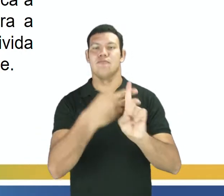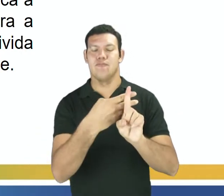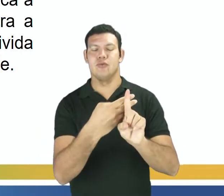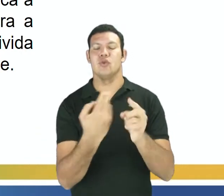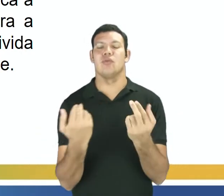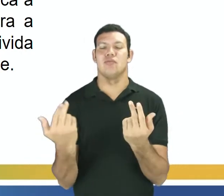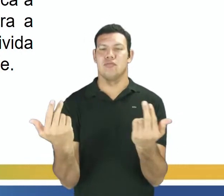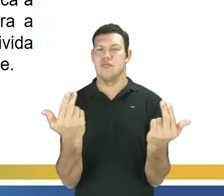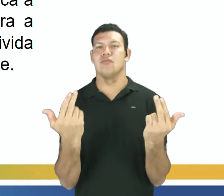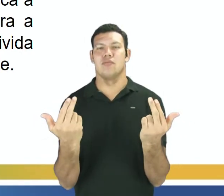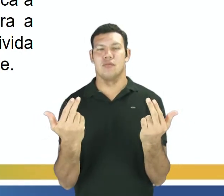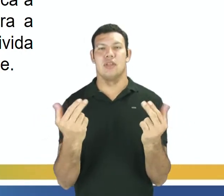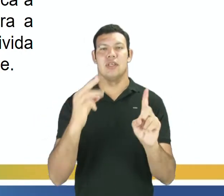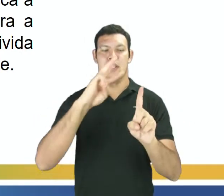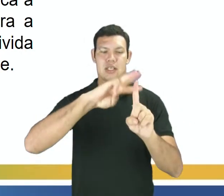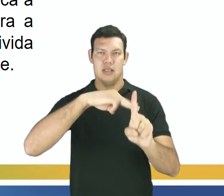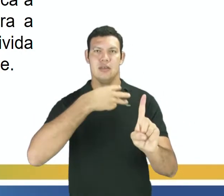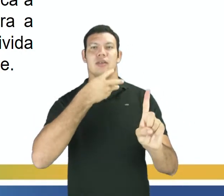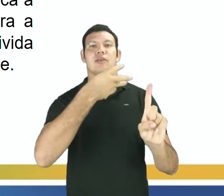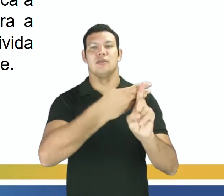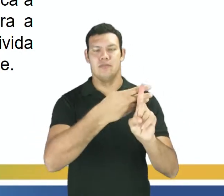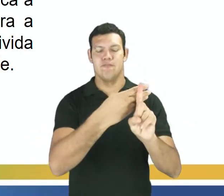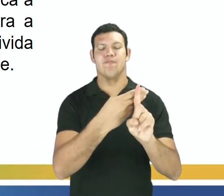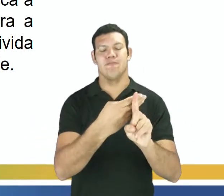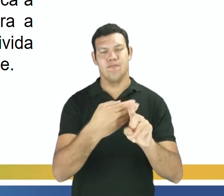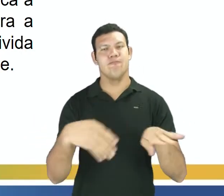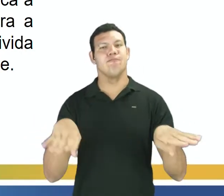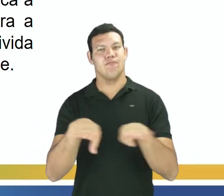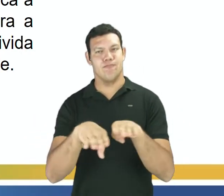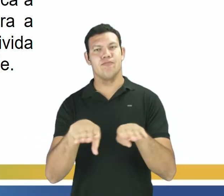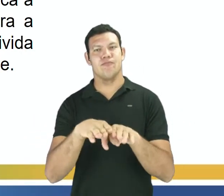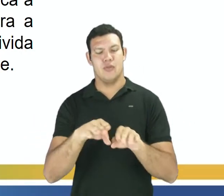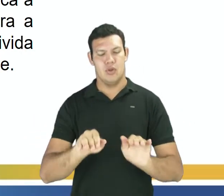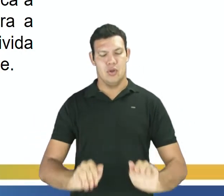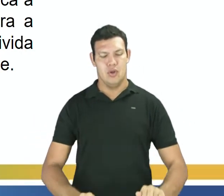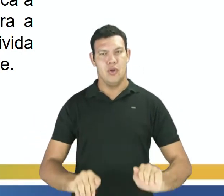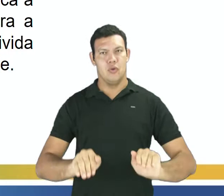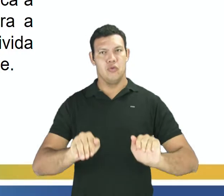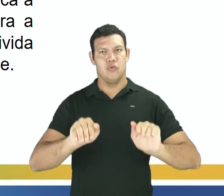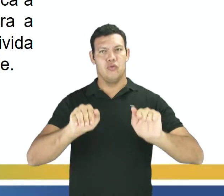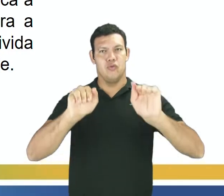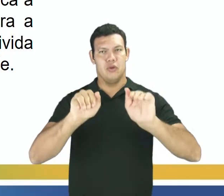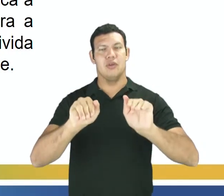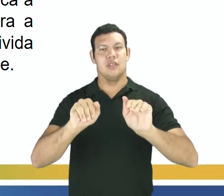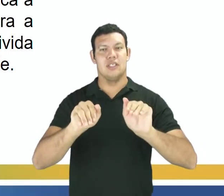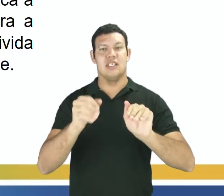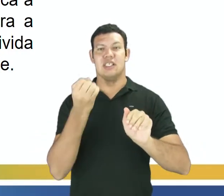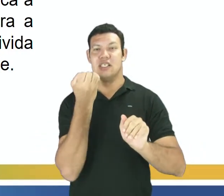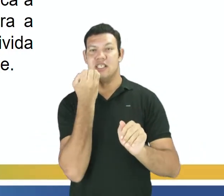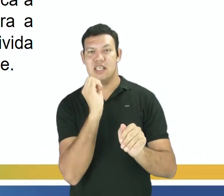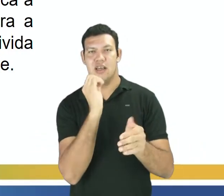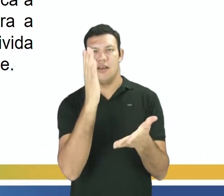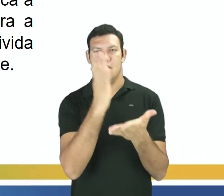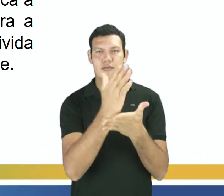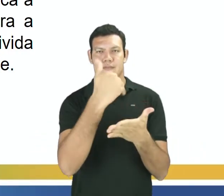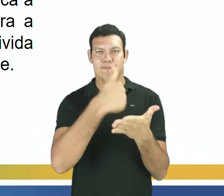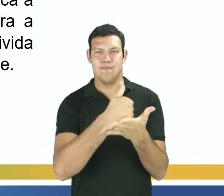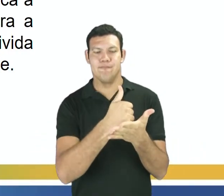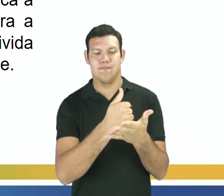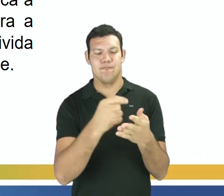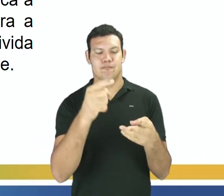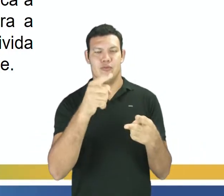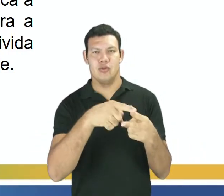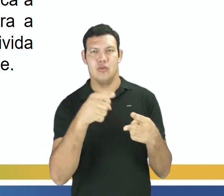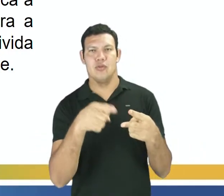dobra. Se uma triplica, a outra também triplica. Se uma é dividida em duas partes iguais, a